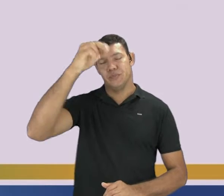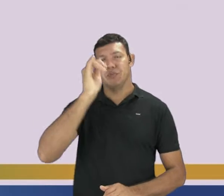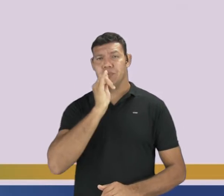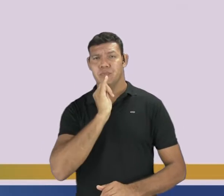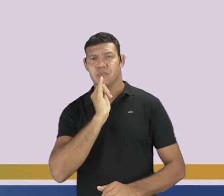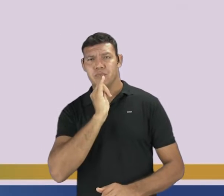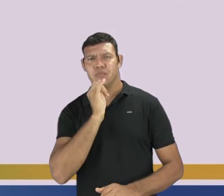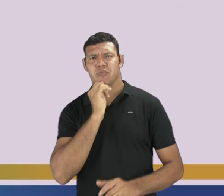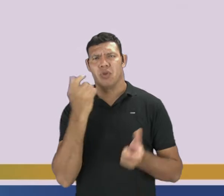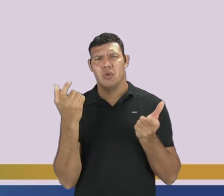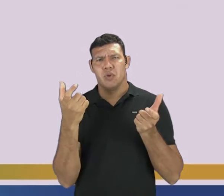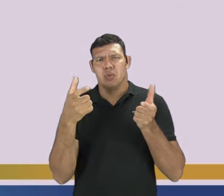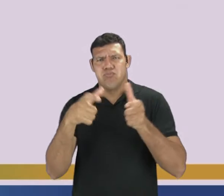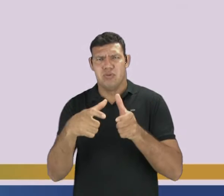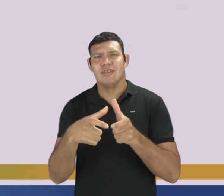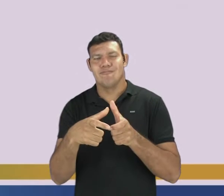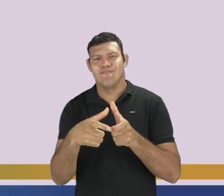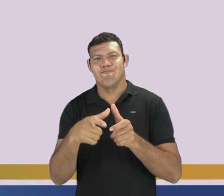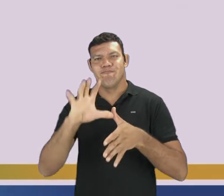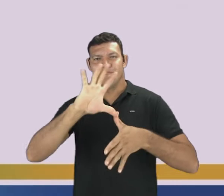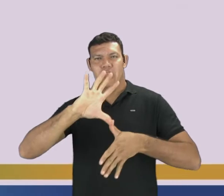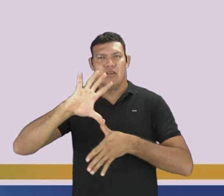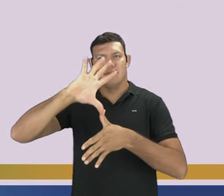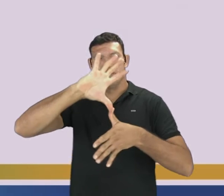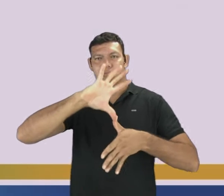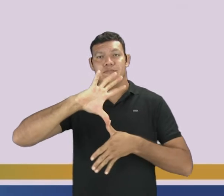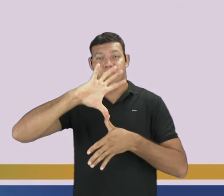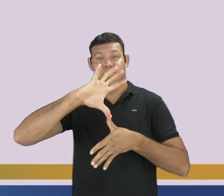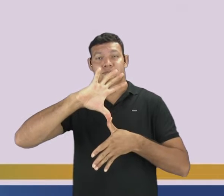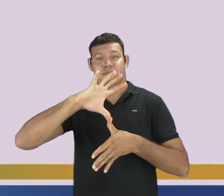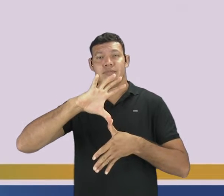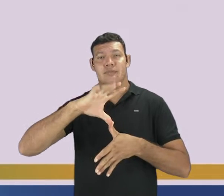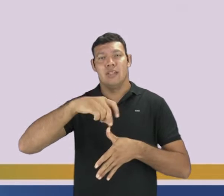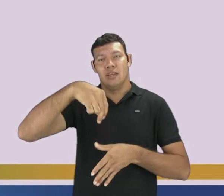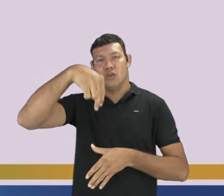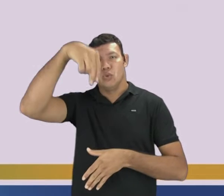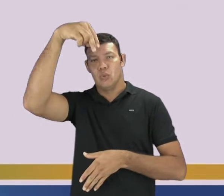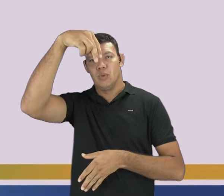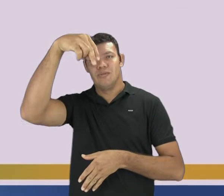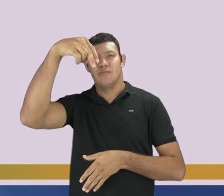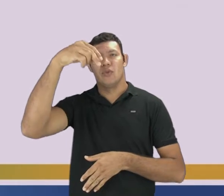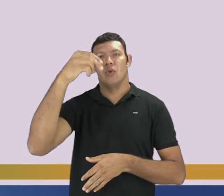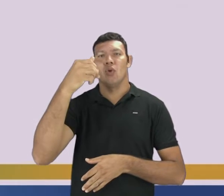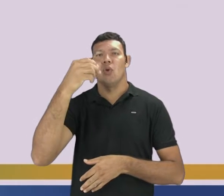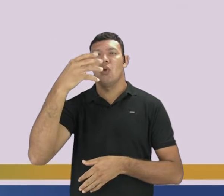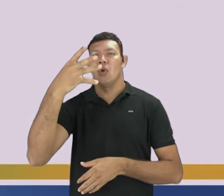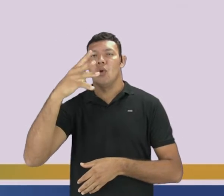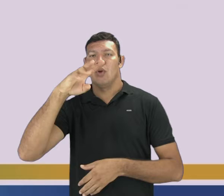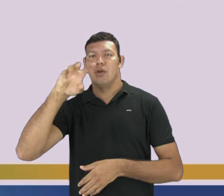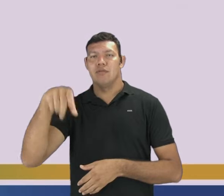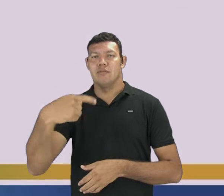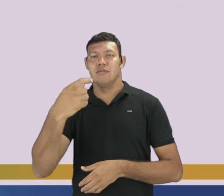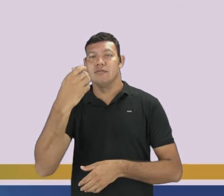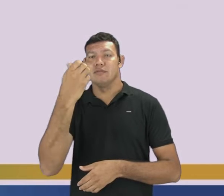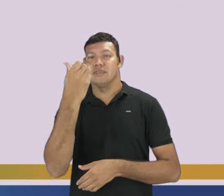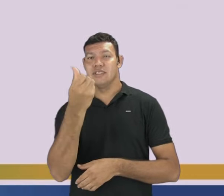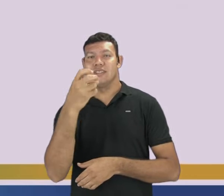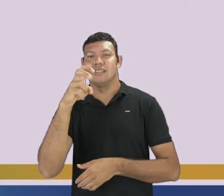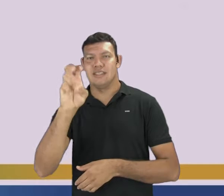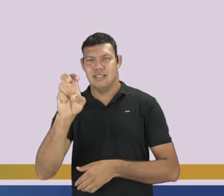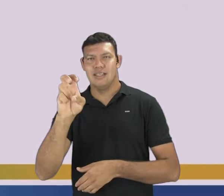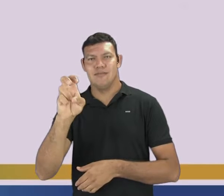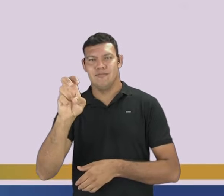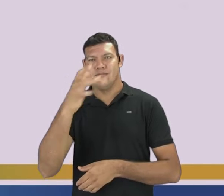Então, vocês podem observar aí no mapa que a região norte, ela apresenta 4,65 habitantes por